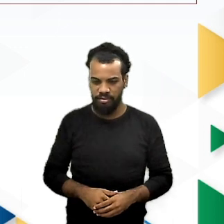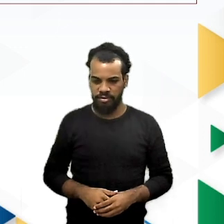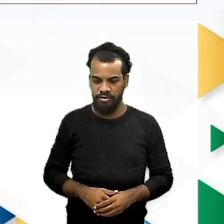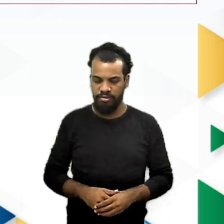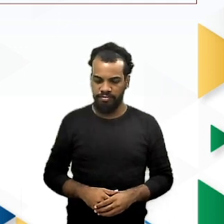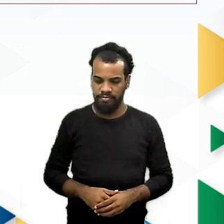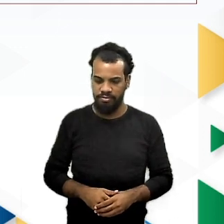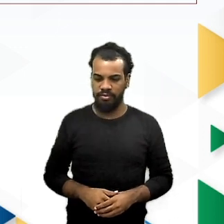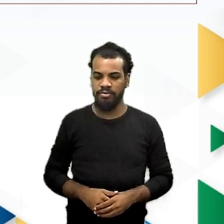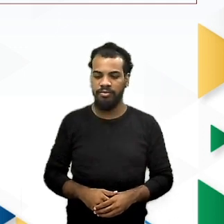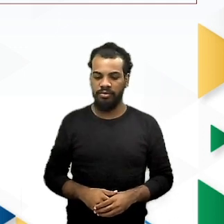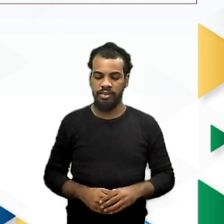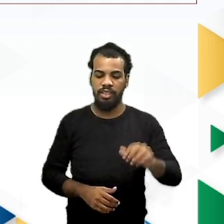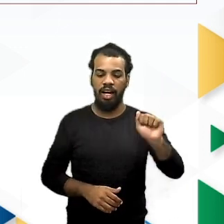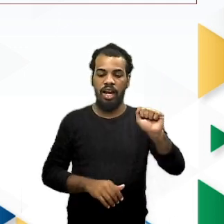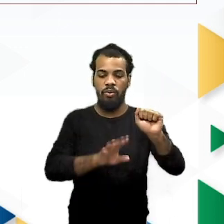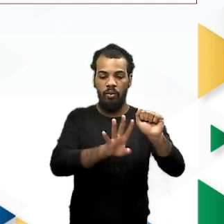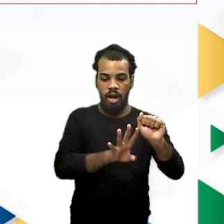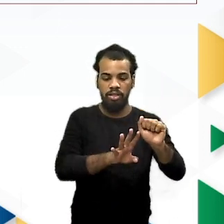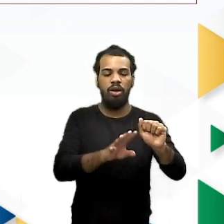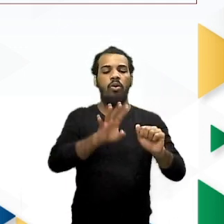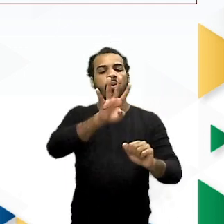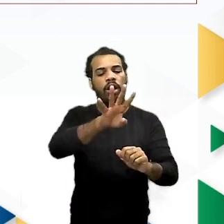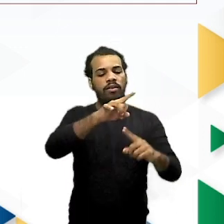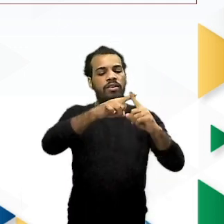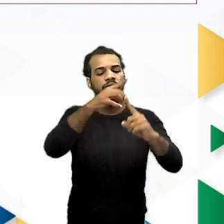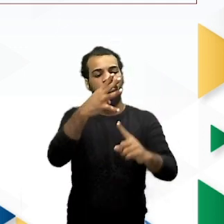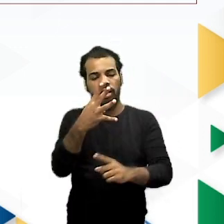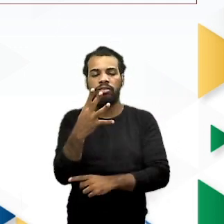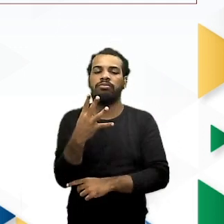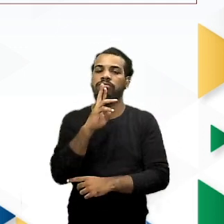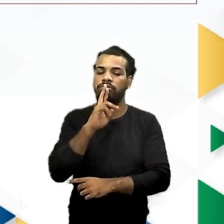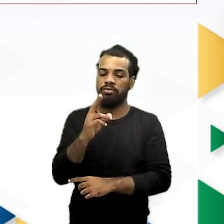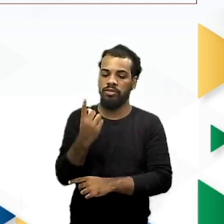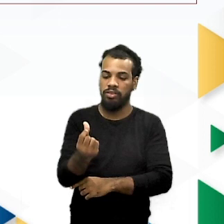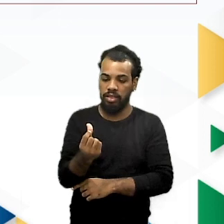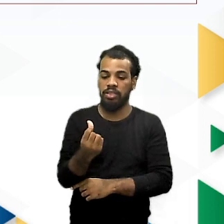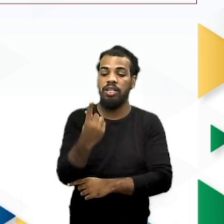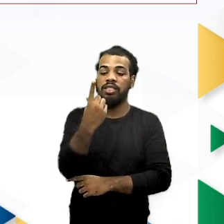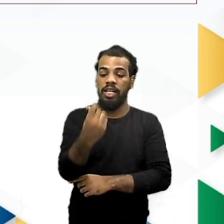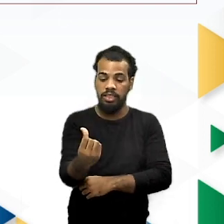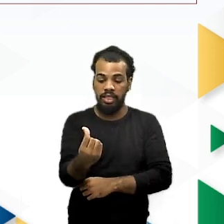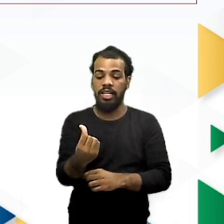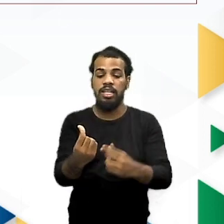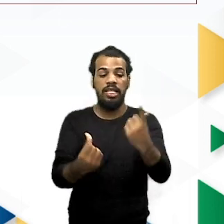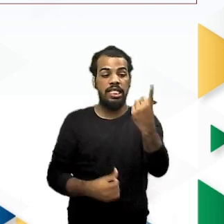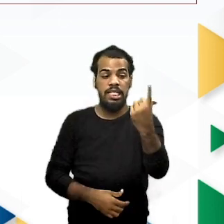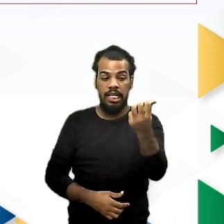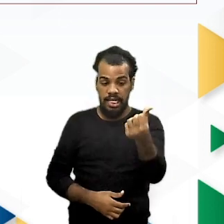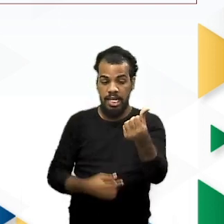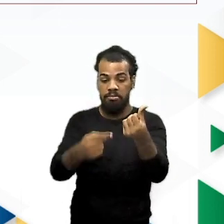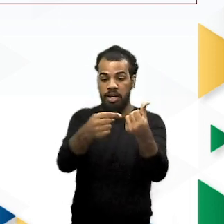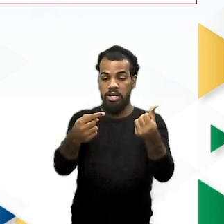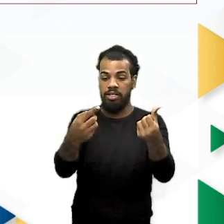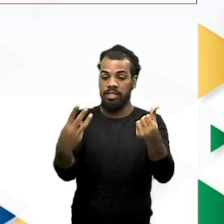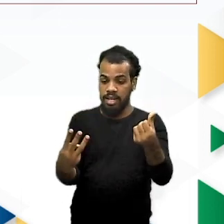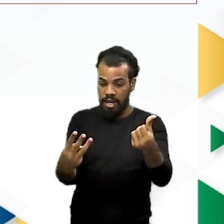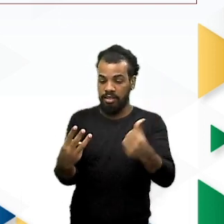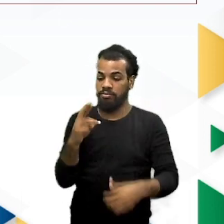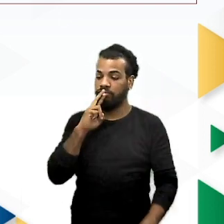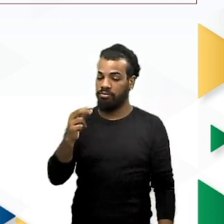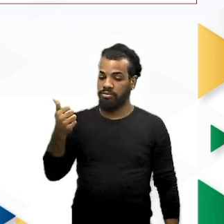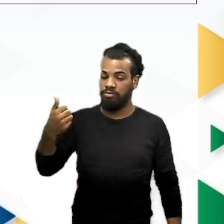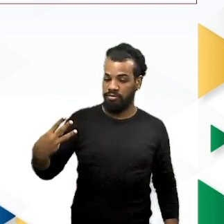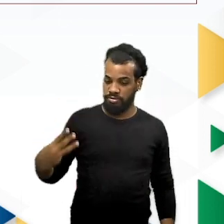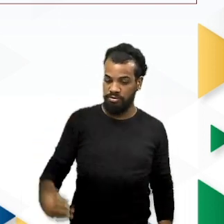sequência? 4 vezes 4 dá 16, menos 3 vai dar 13, quando n vale 4. Então a sequência é